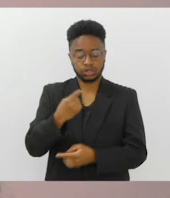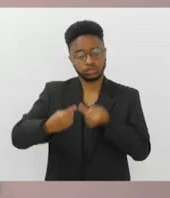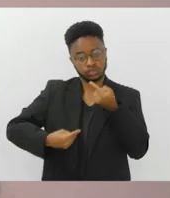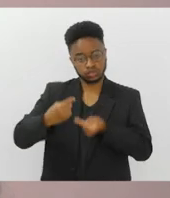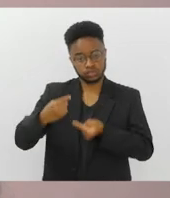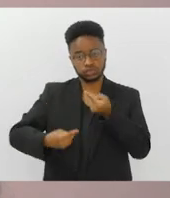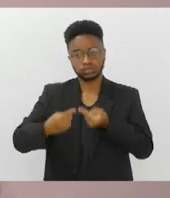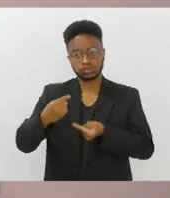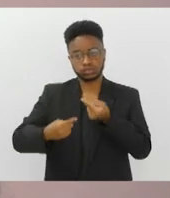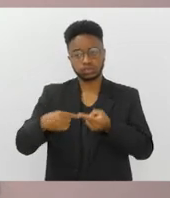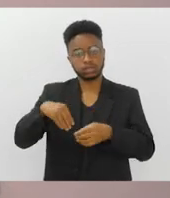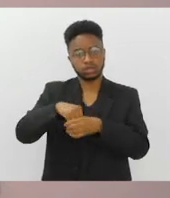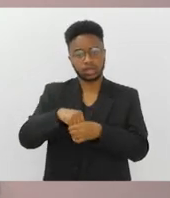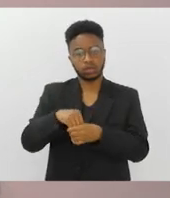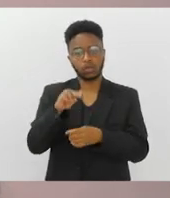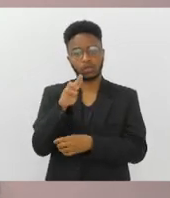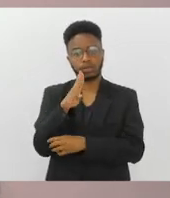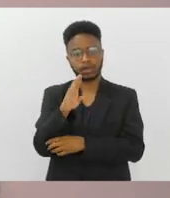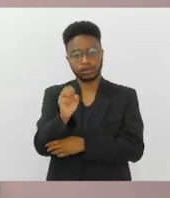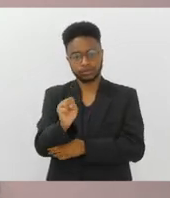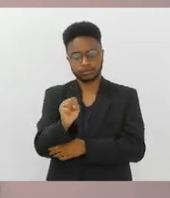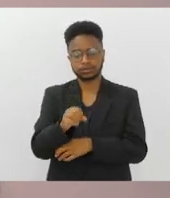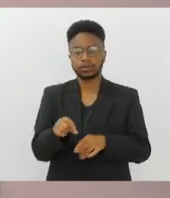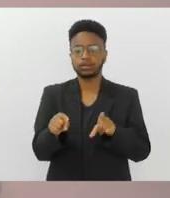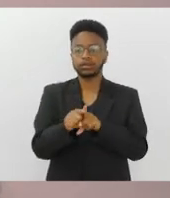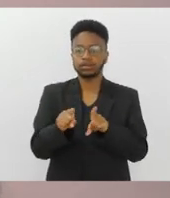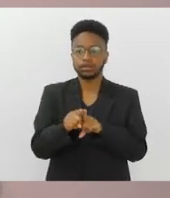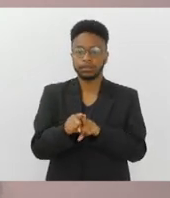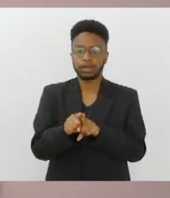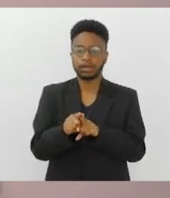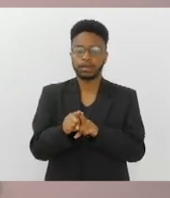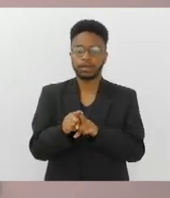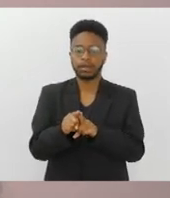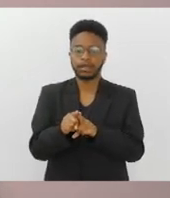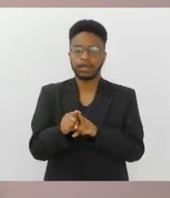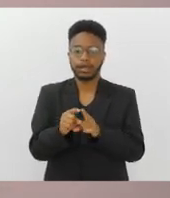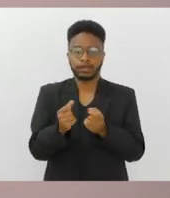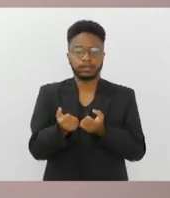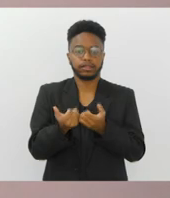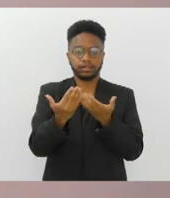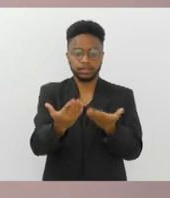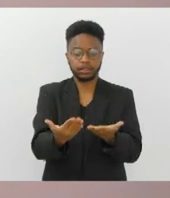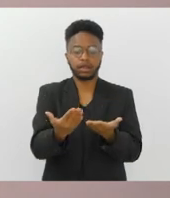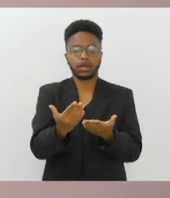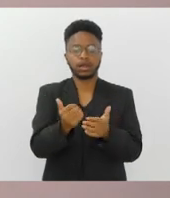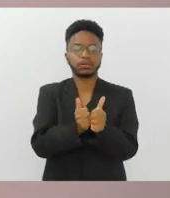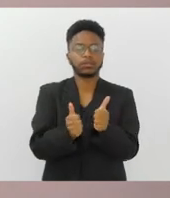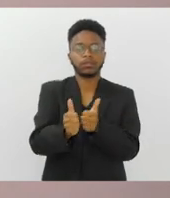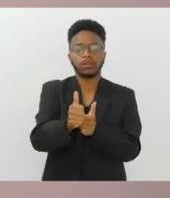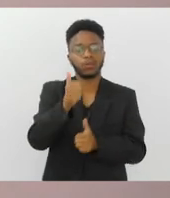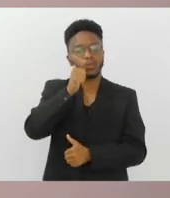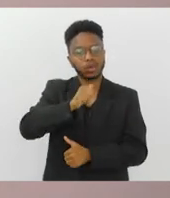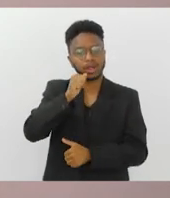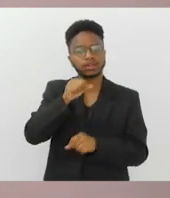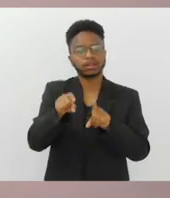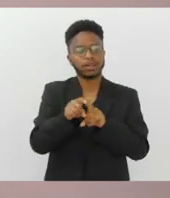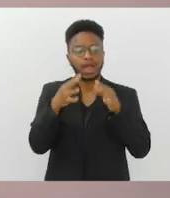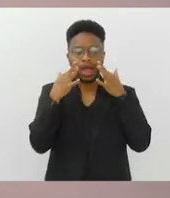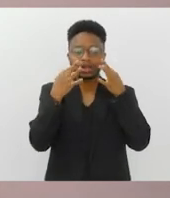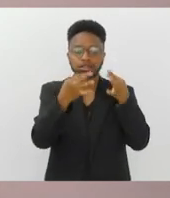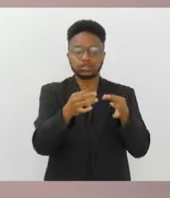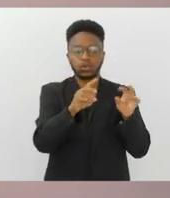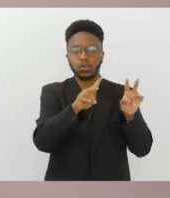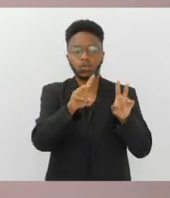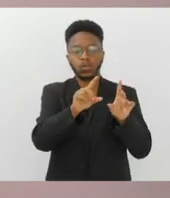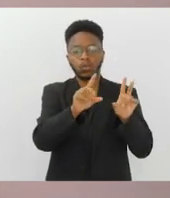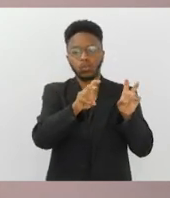debatido nas unidades básicas de saúde, além de dar voz a essas mulheres e escutarmos o que elas têm a dizer. Então,